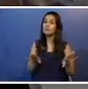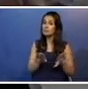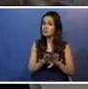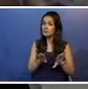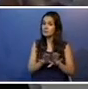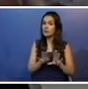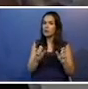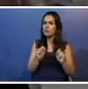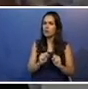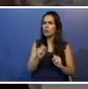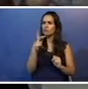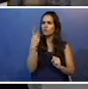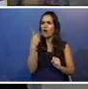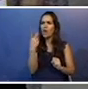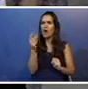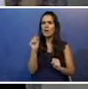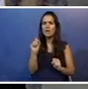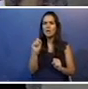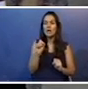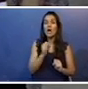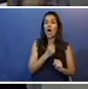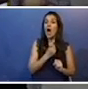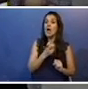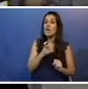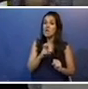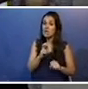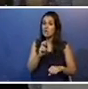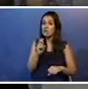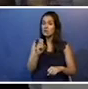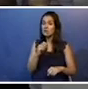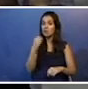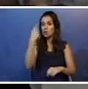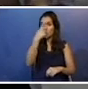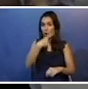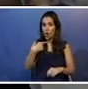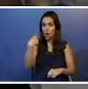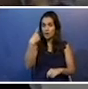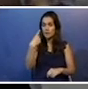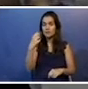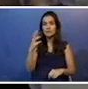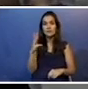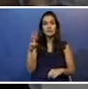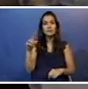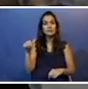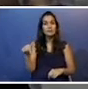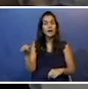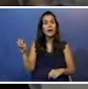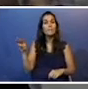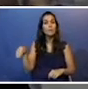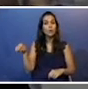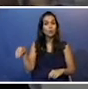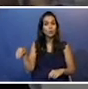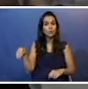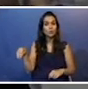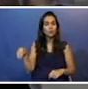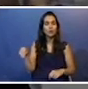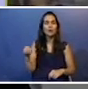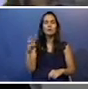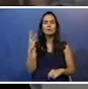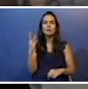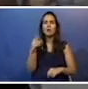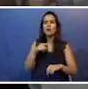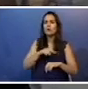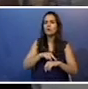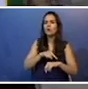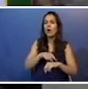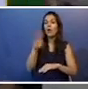posso dizer que são 15 horas e 37 minutos, ou seja, 3 horas da tarde, né?